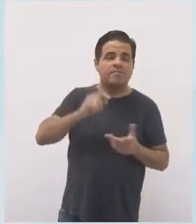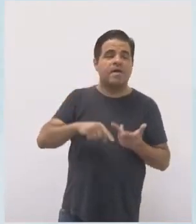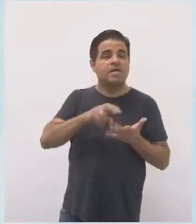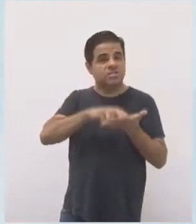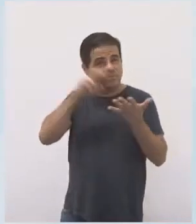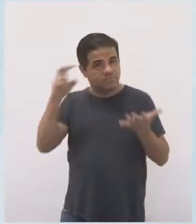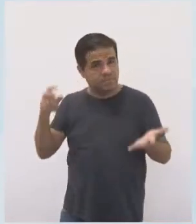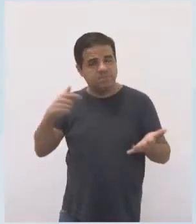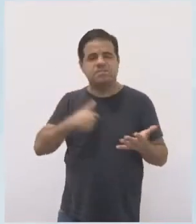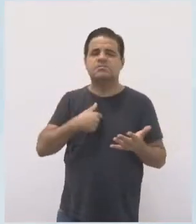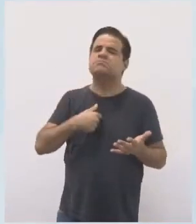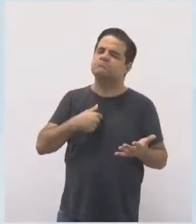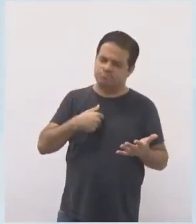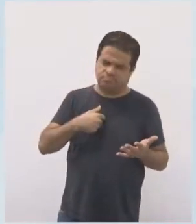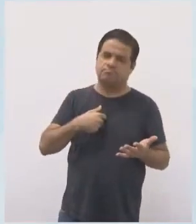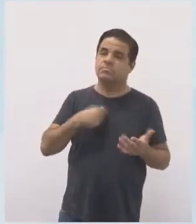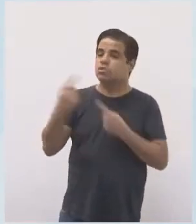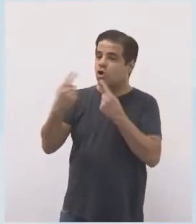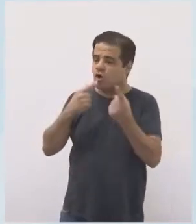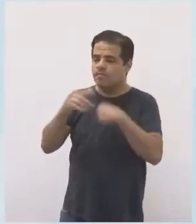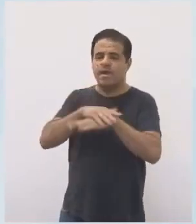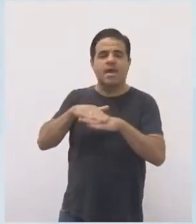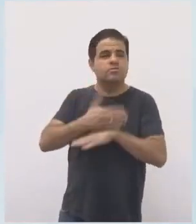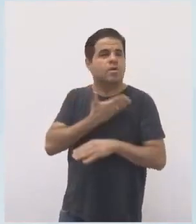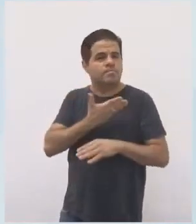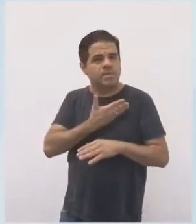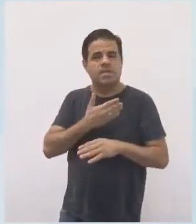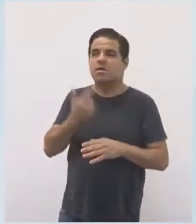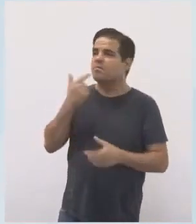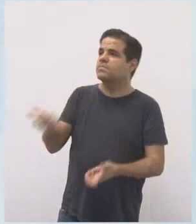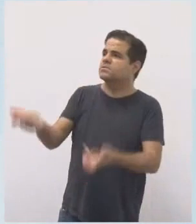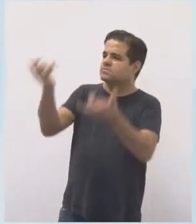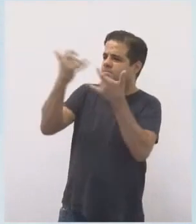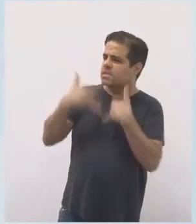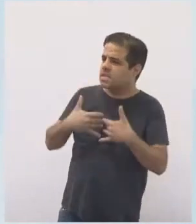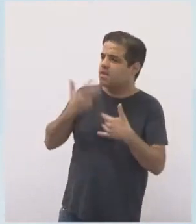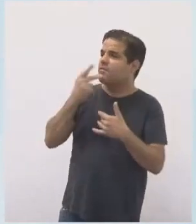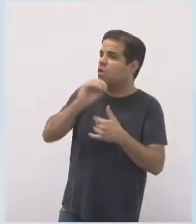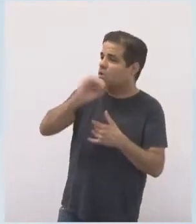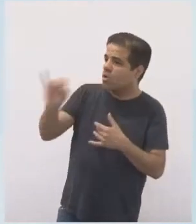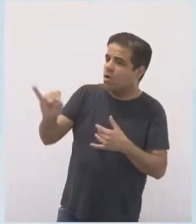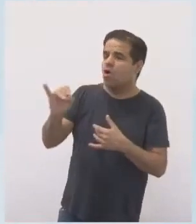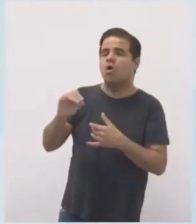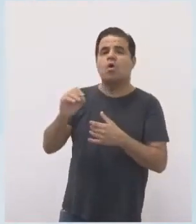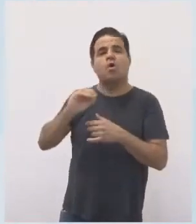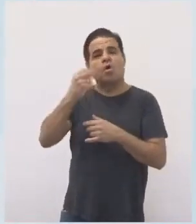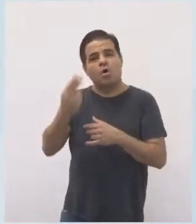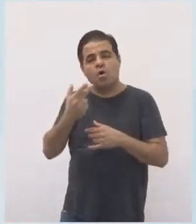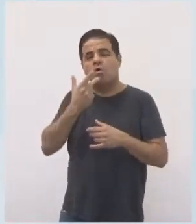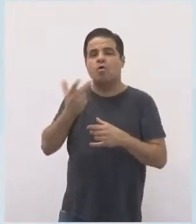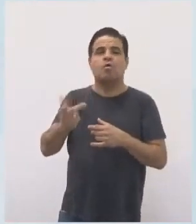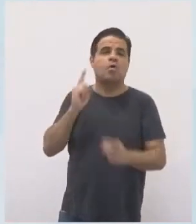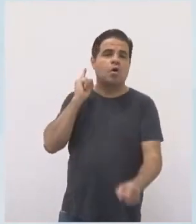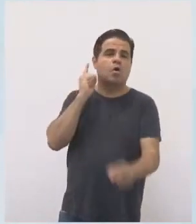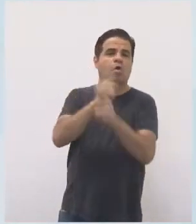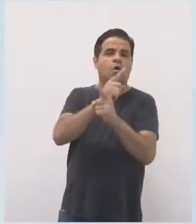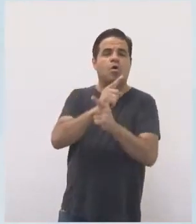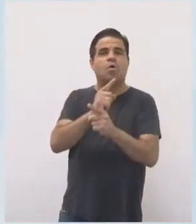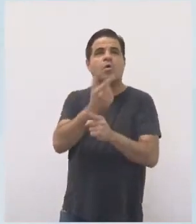eu falo com o meu amigo, ele me dá um alô, é quando eu encontro